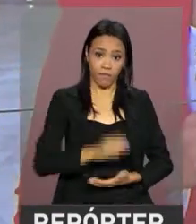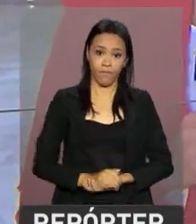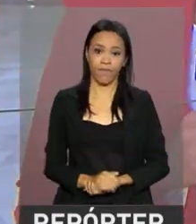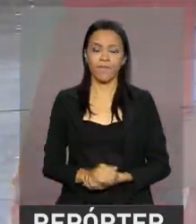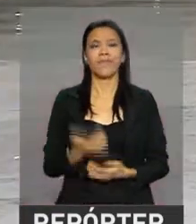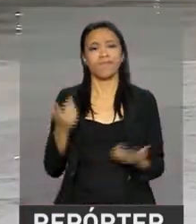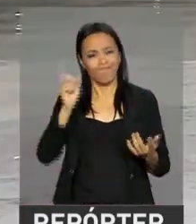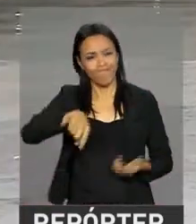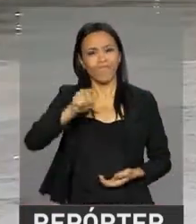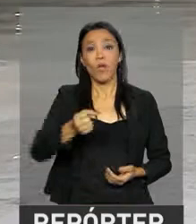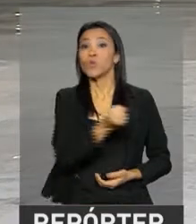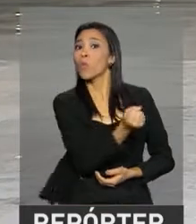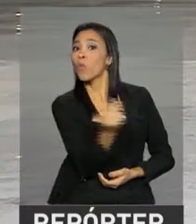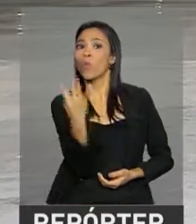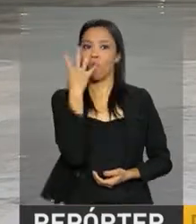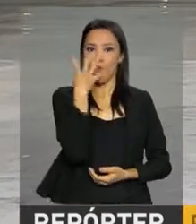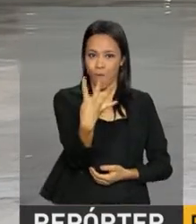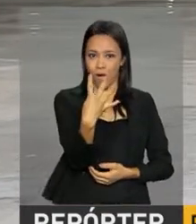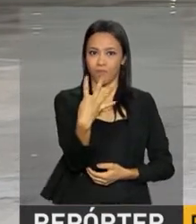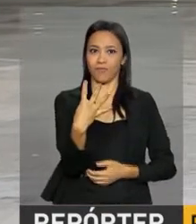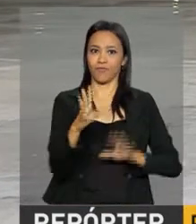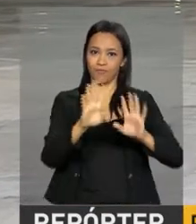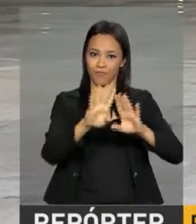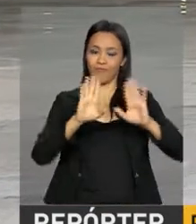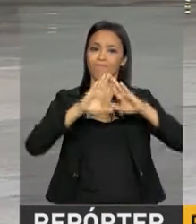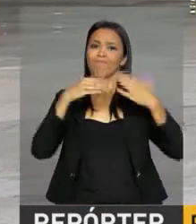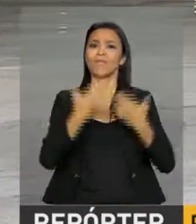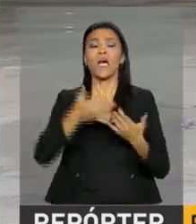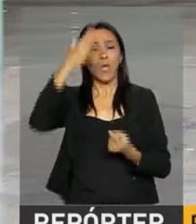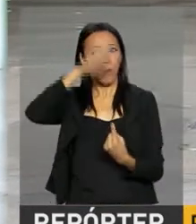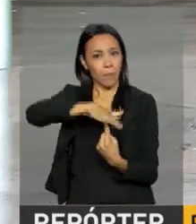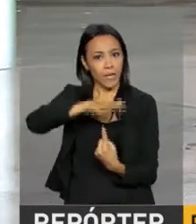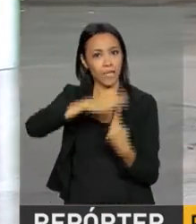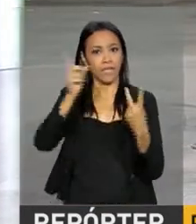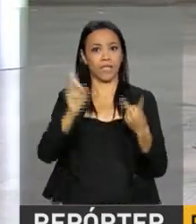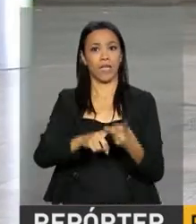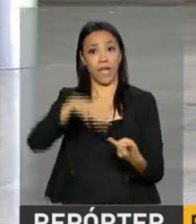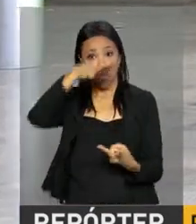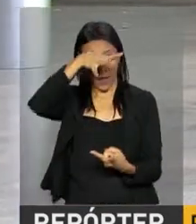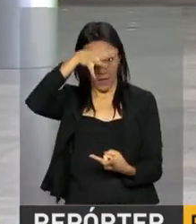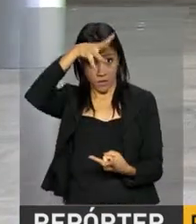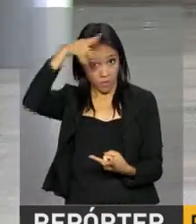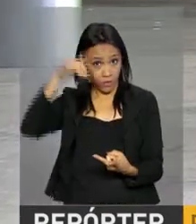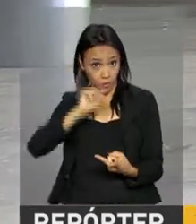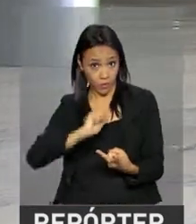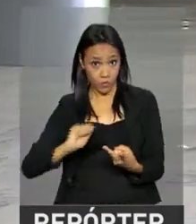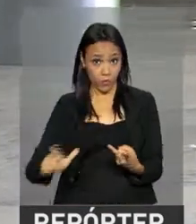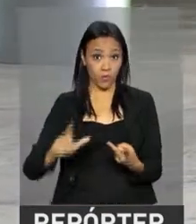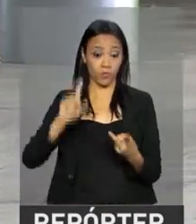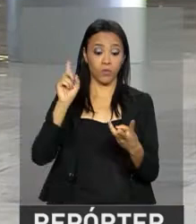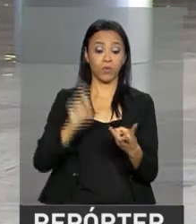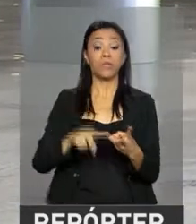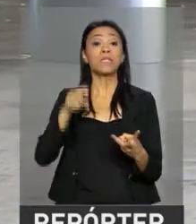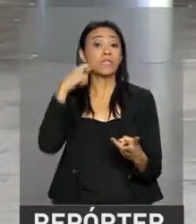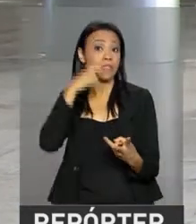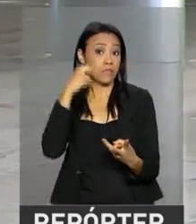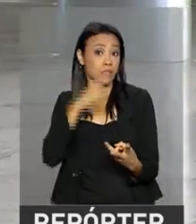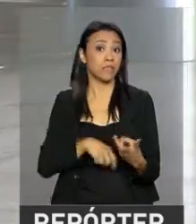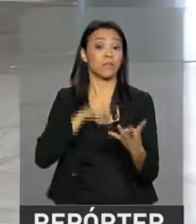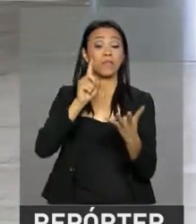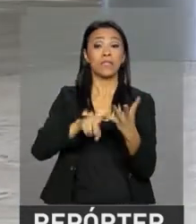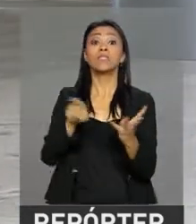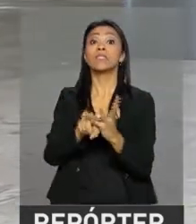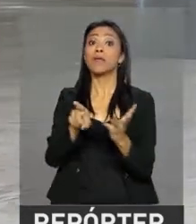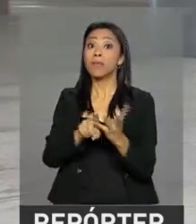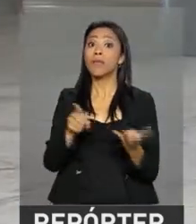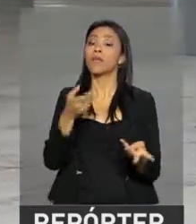são quatro presídios federais no país. Catanduvas, no Paraná, Campo Grande, no Mato Grosso do Sul, Mossoró, em Rio Grande do Norte e Porto